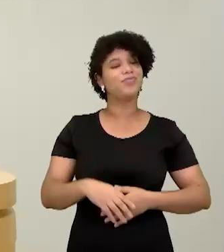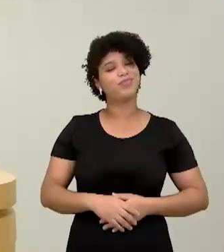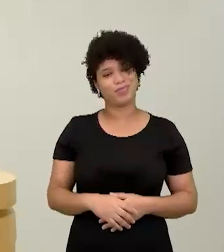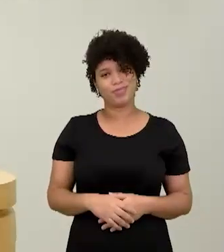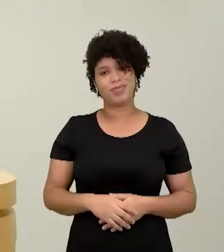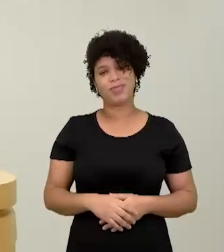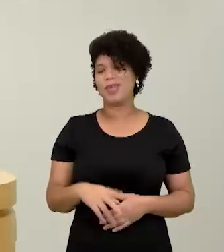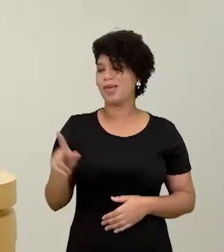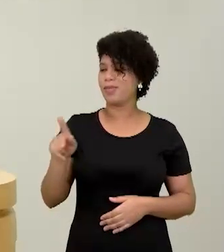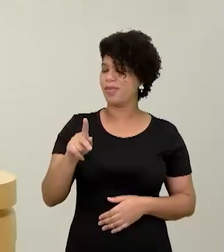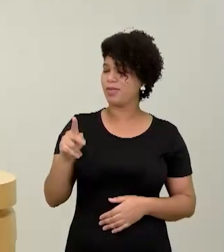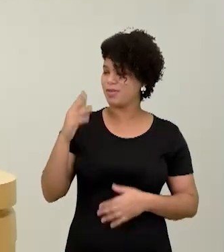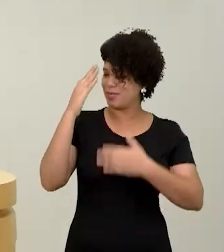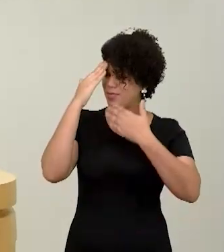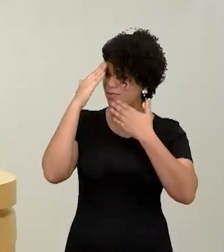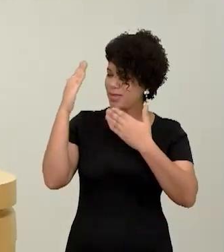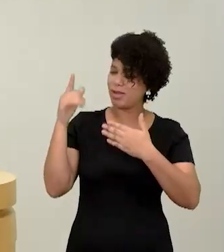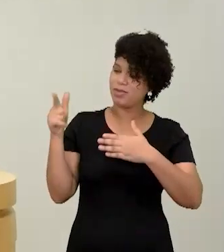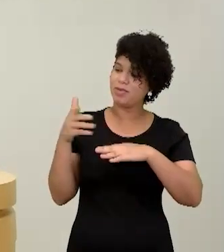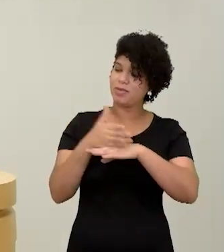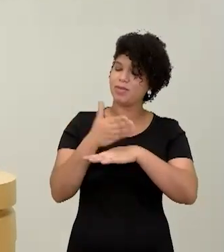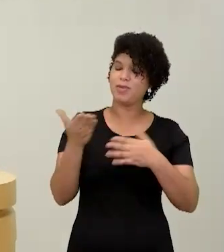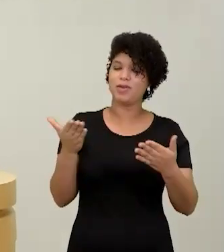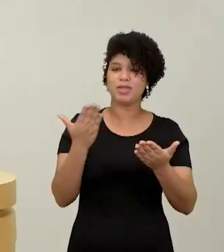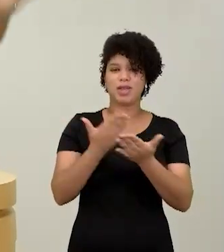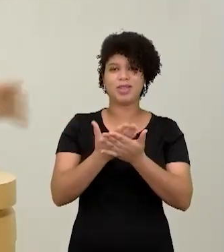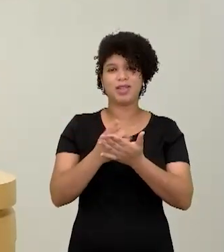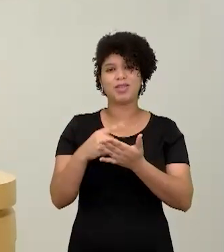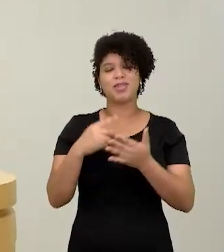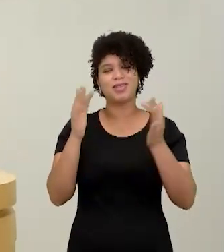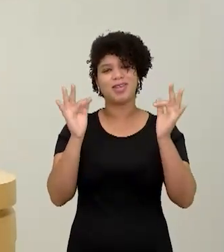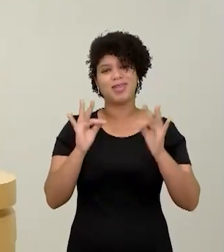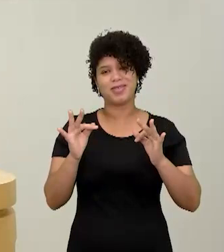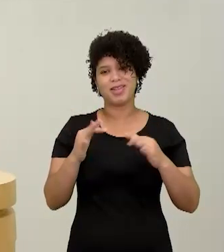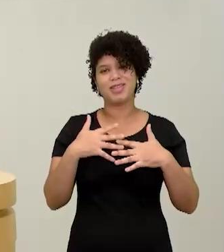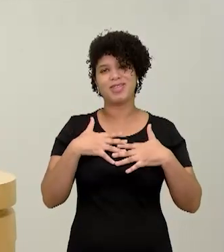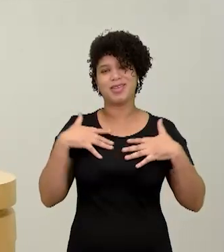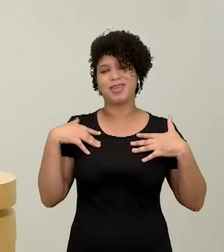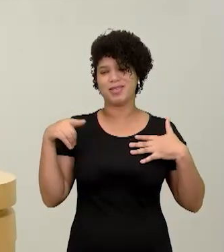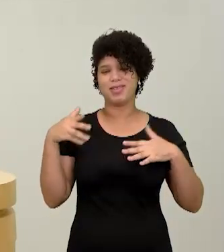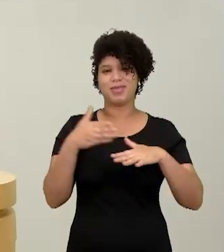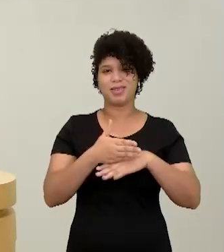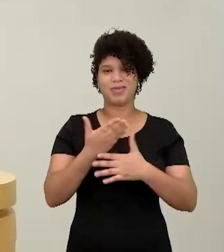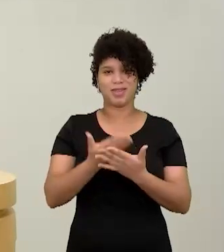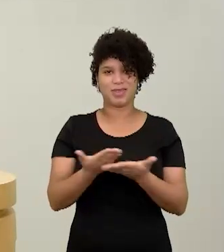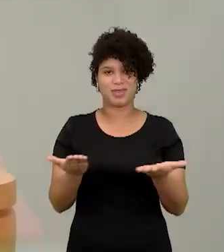Então, professor Jocélio, muito obrigado aí pela presença, ficamos felizes e honrados em recebê-lo aqui.